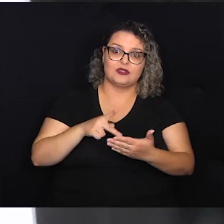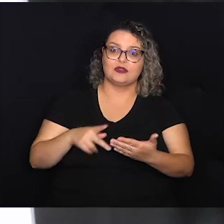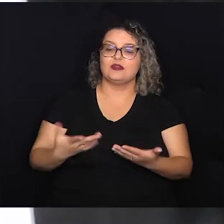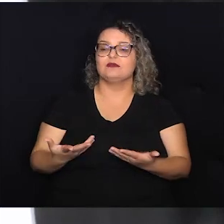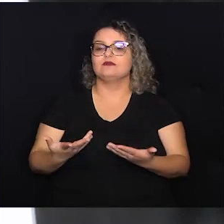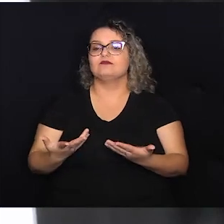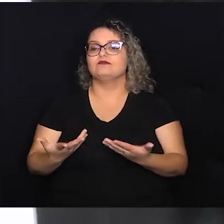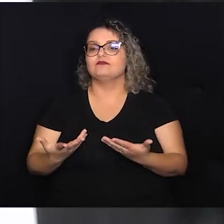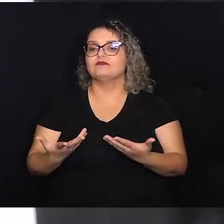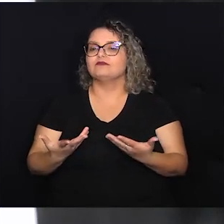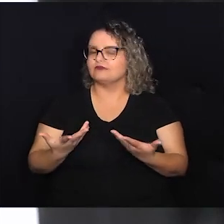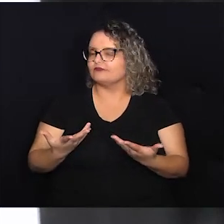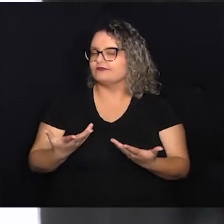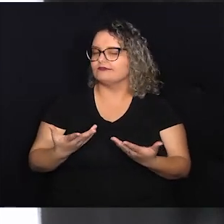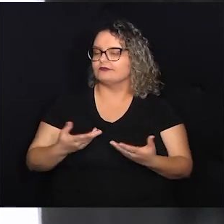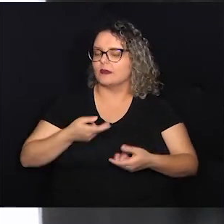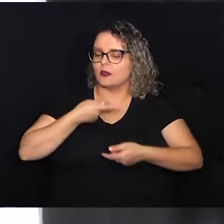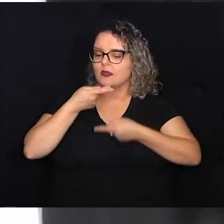foi muito